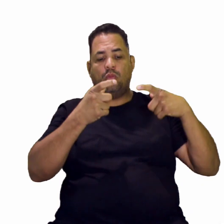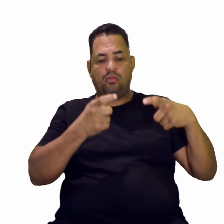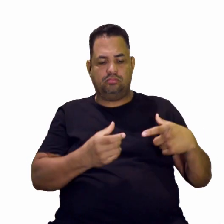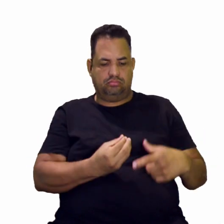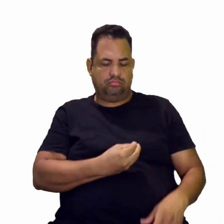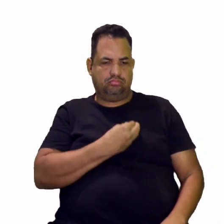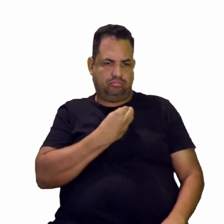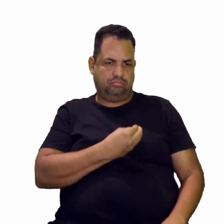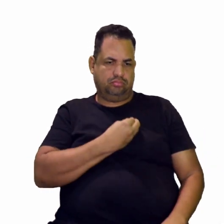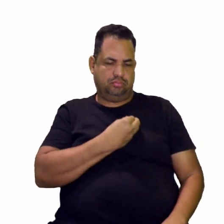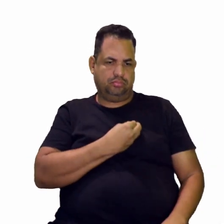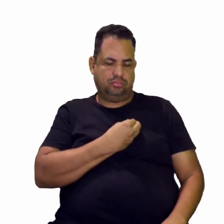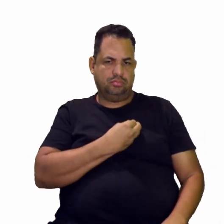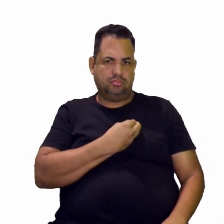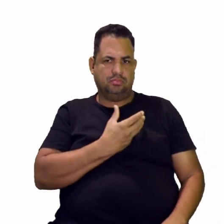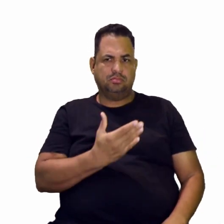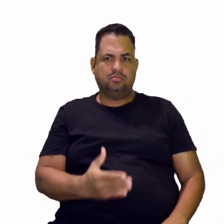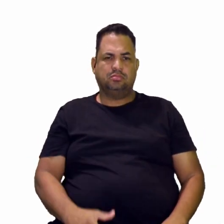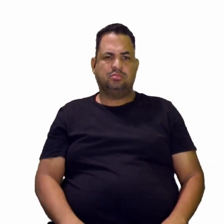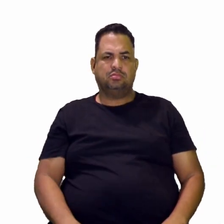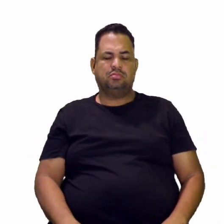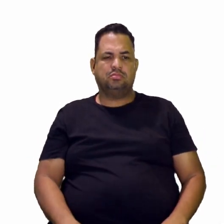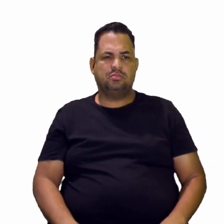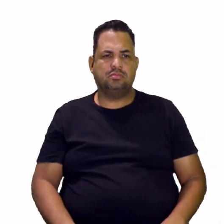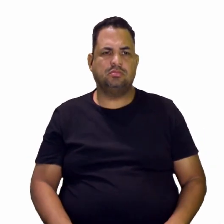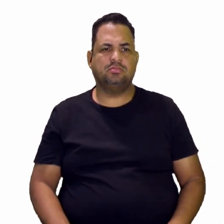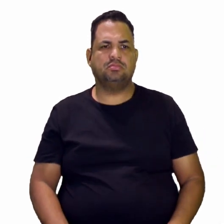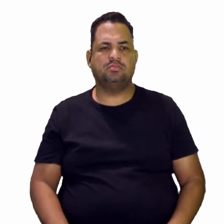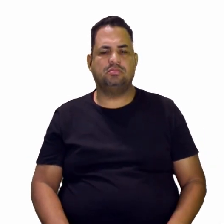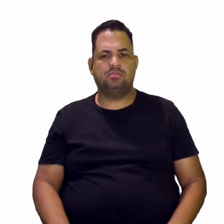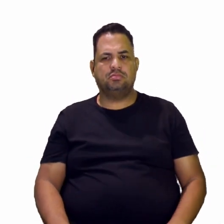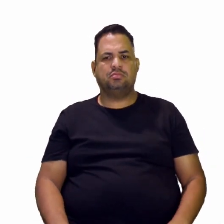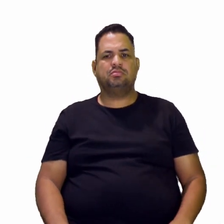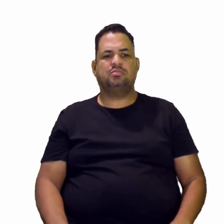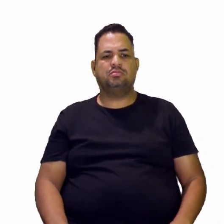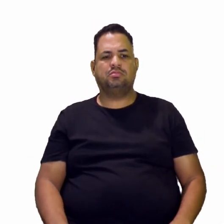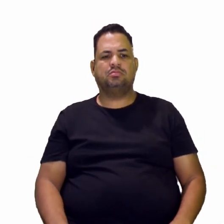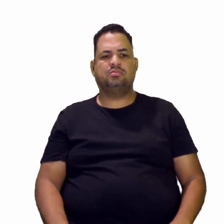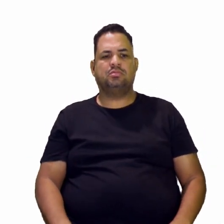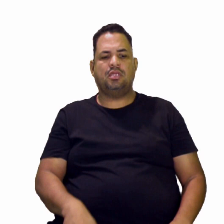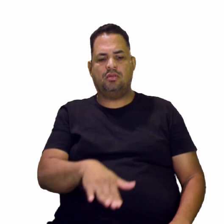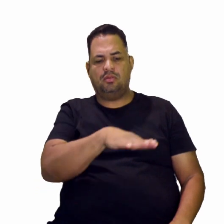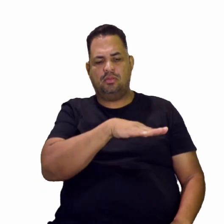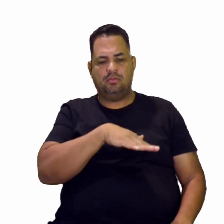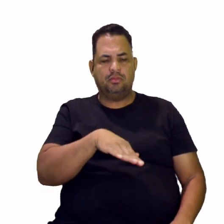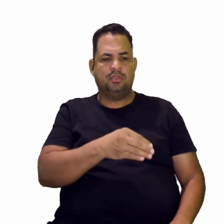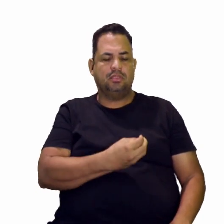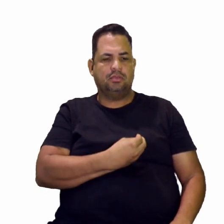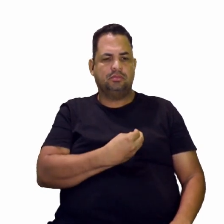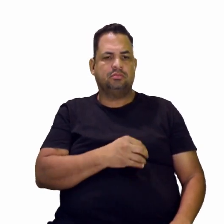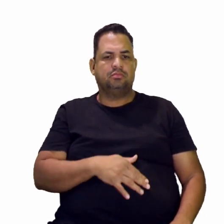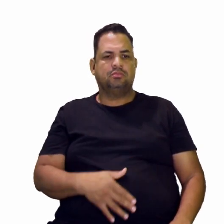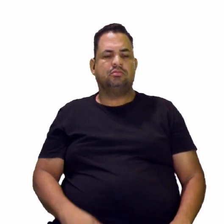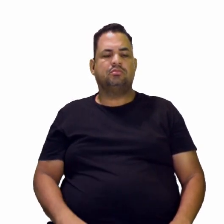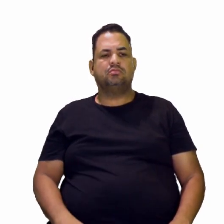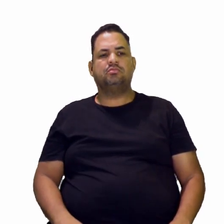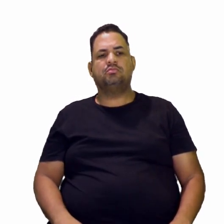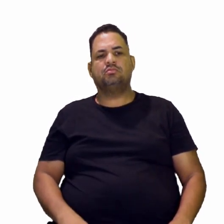vive, né? Então, onde um animal, um ser vivo vive, é o habitat dele. Então, questão